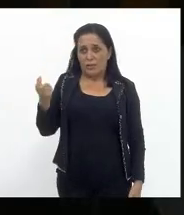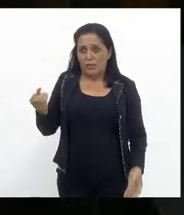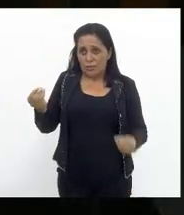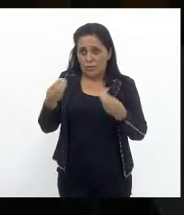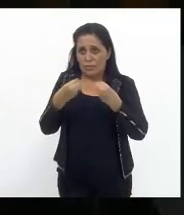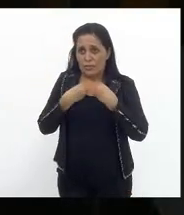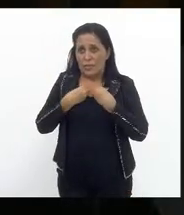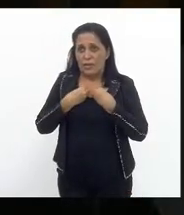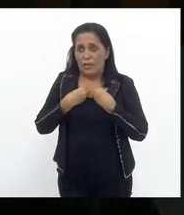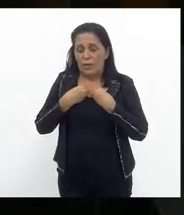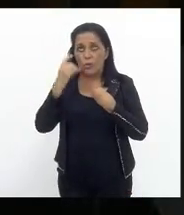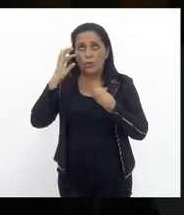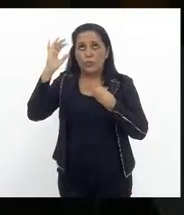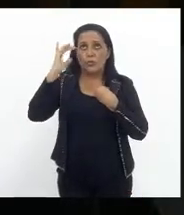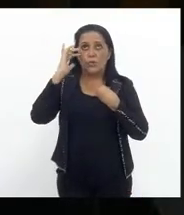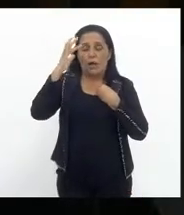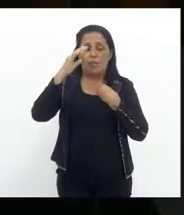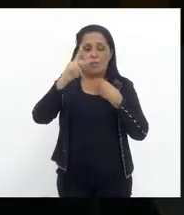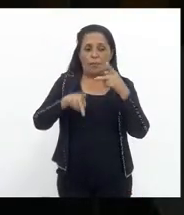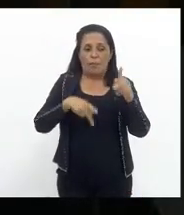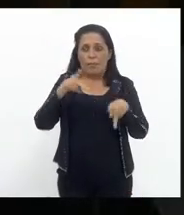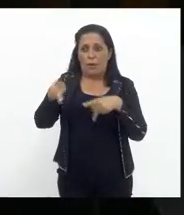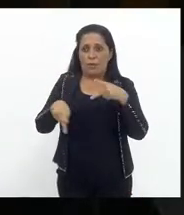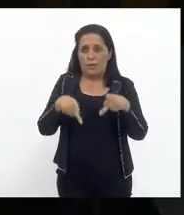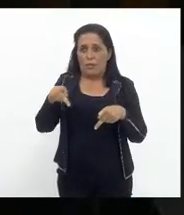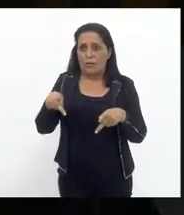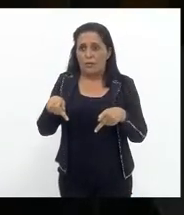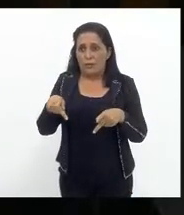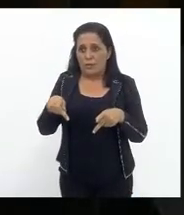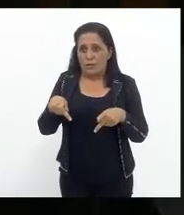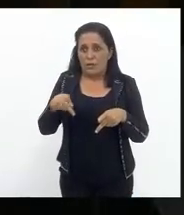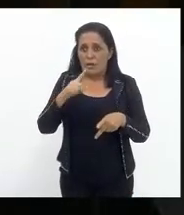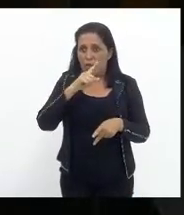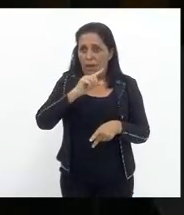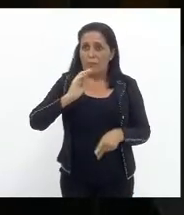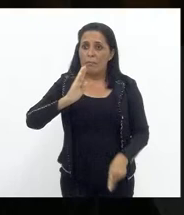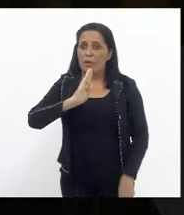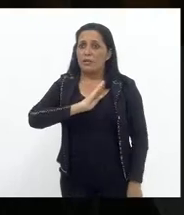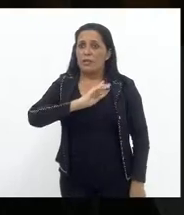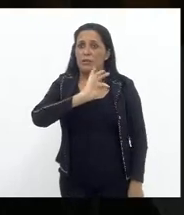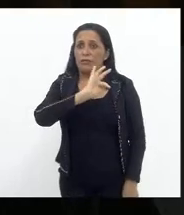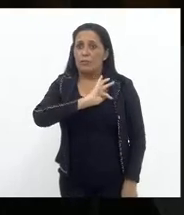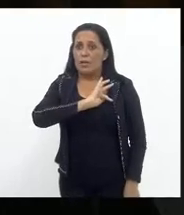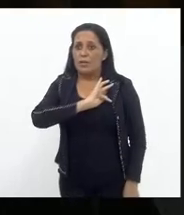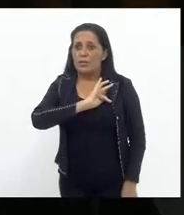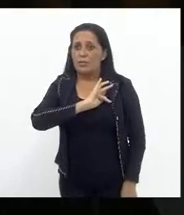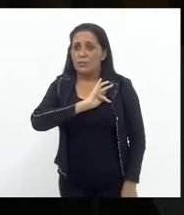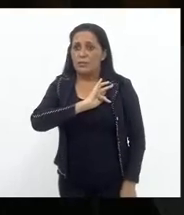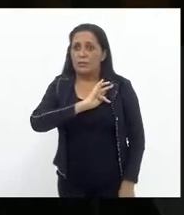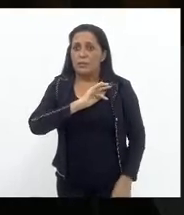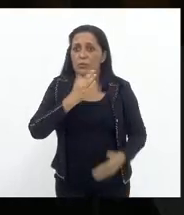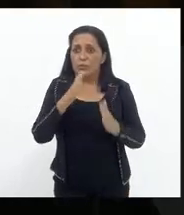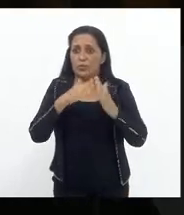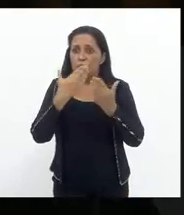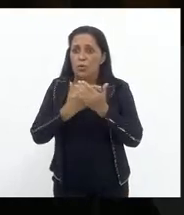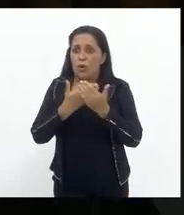dar o que eu sonhava para a população, para a Baixada Fluminense, uma escola do zero, já tinha